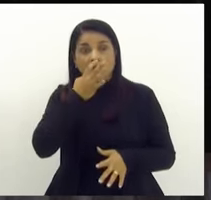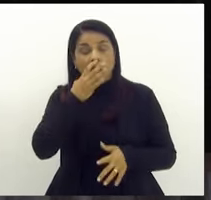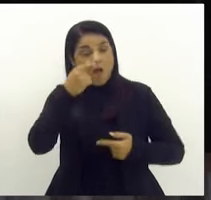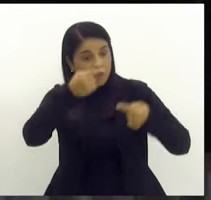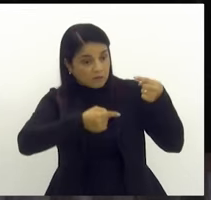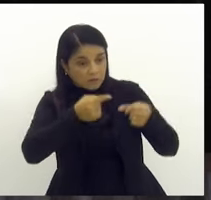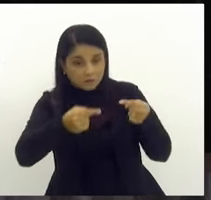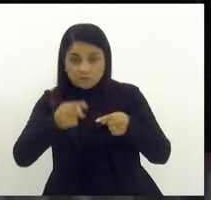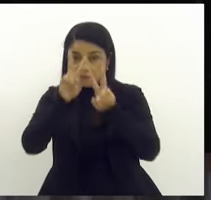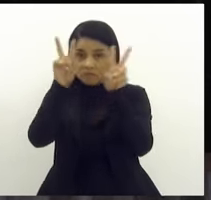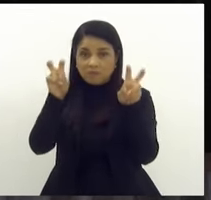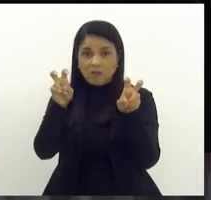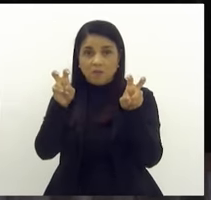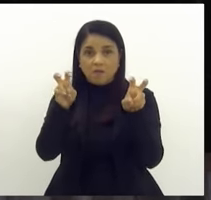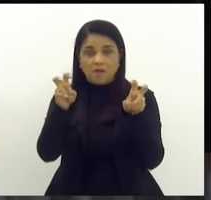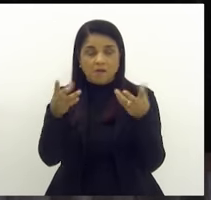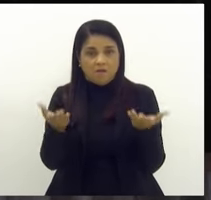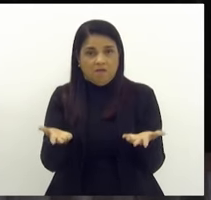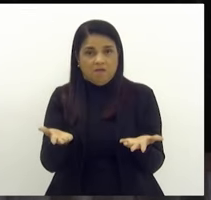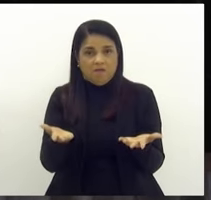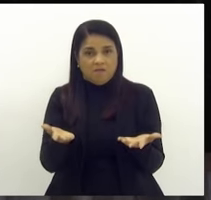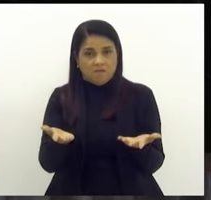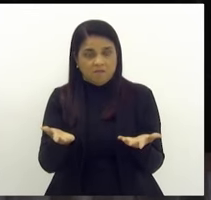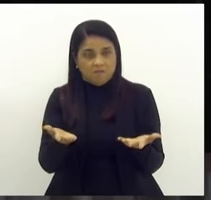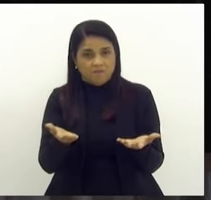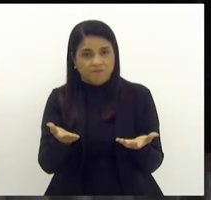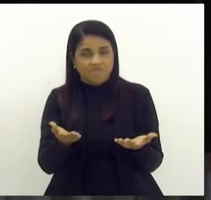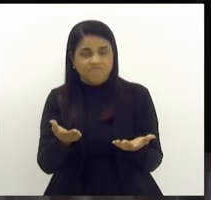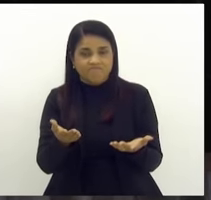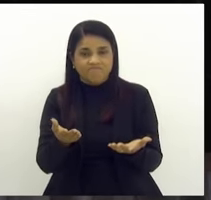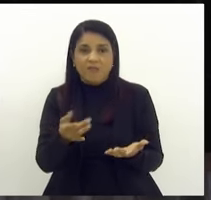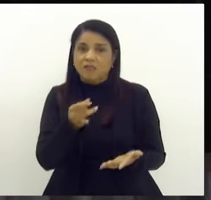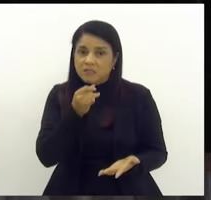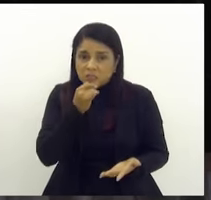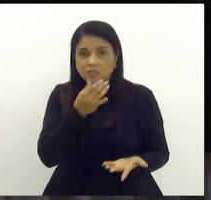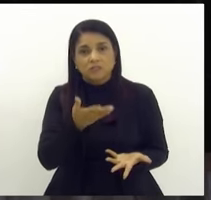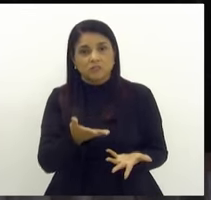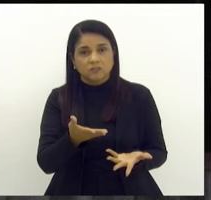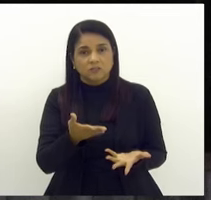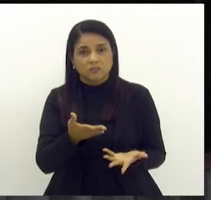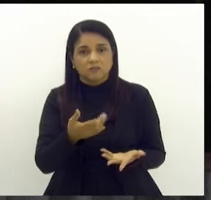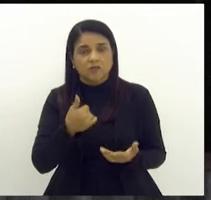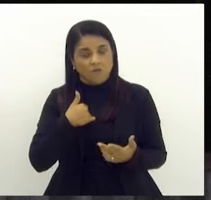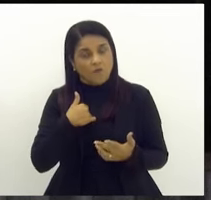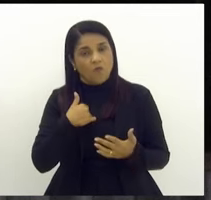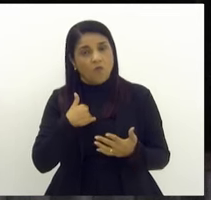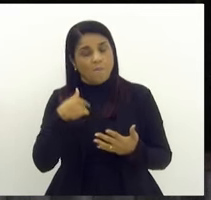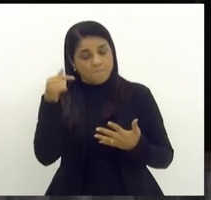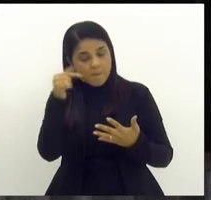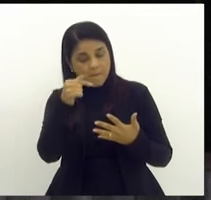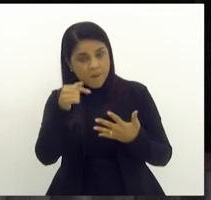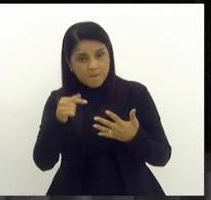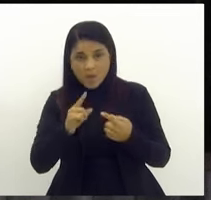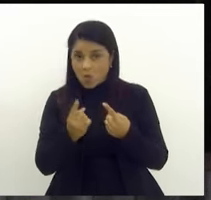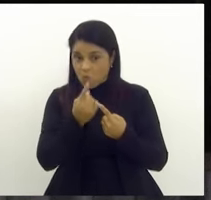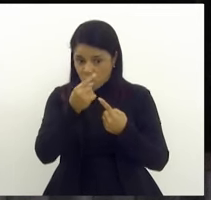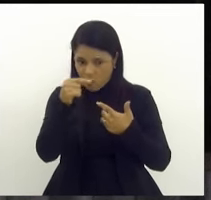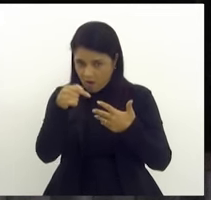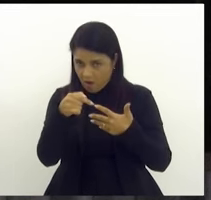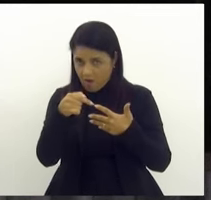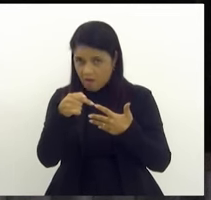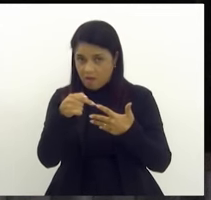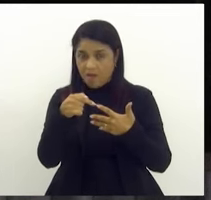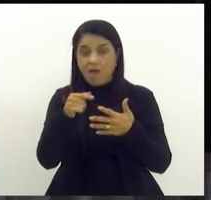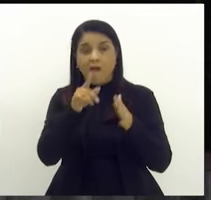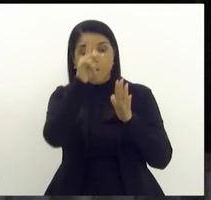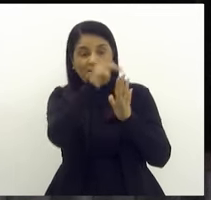matéria só dada da forma que tá se dando lamentavelmente eu vou pegar aqui um ponto só umzinho que